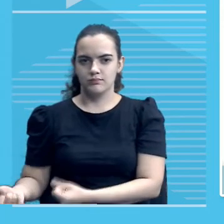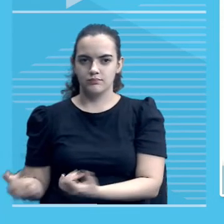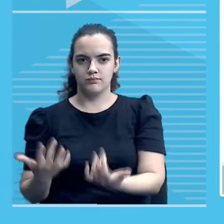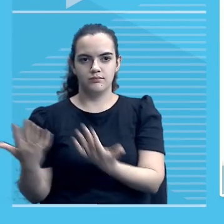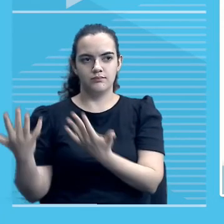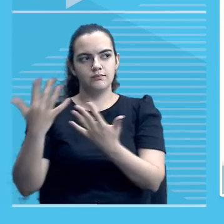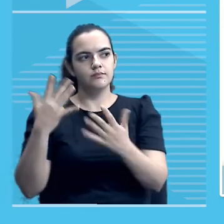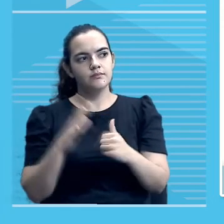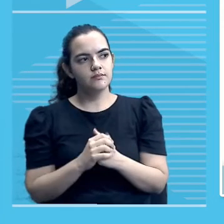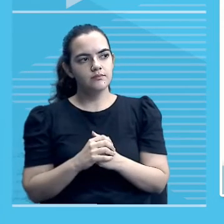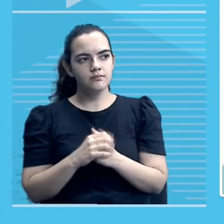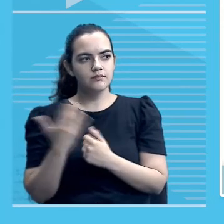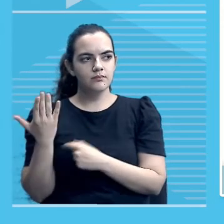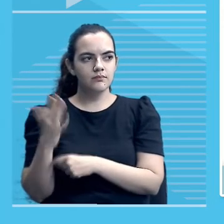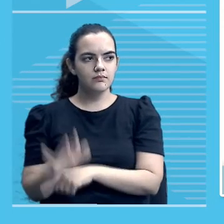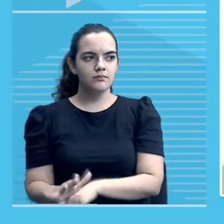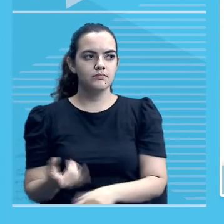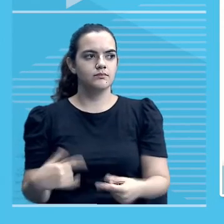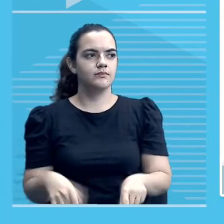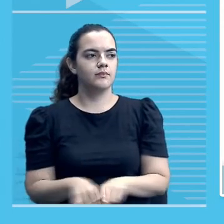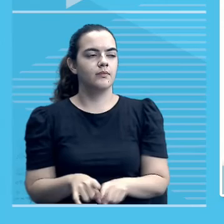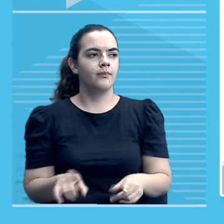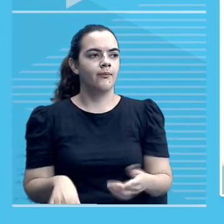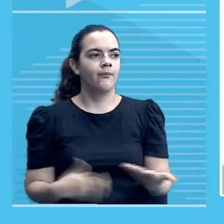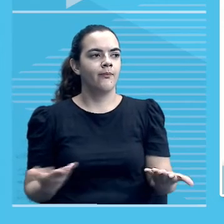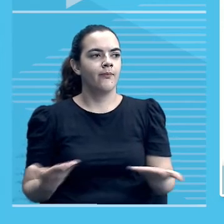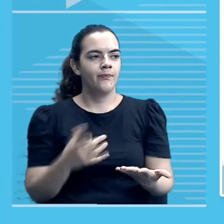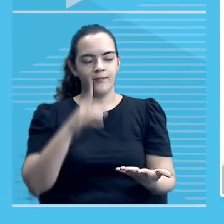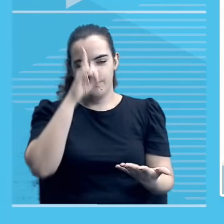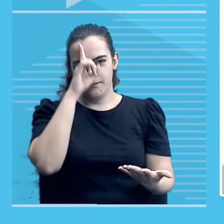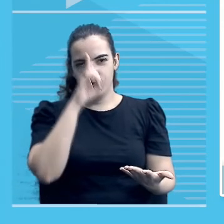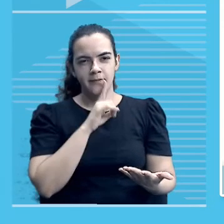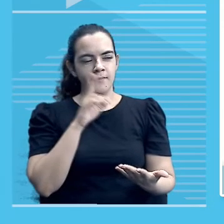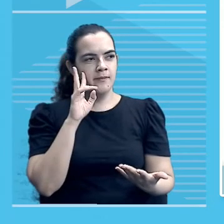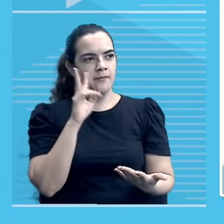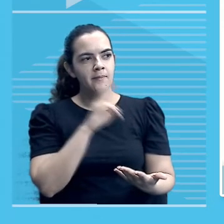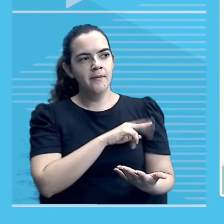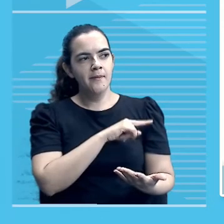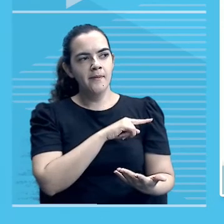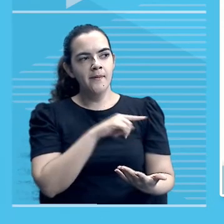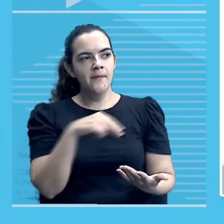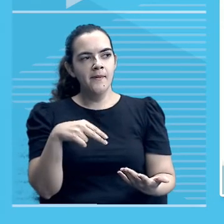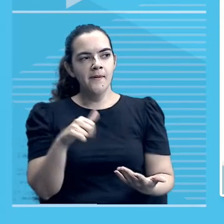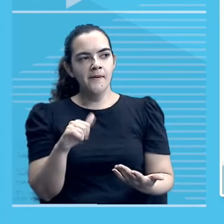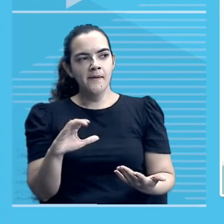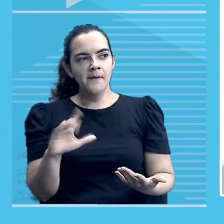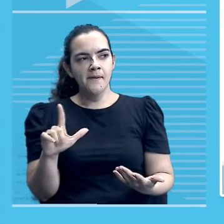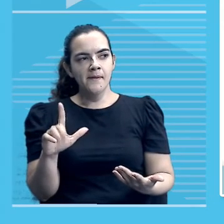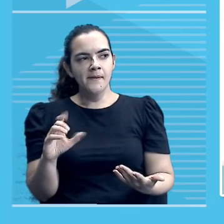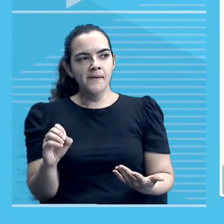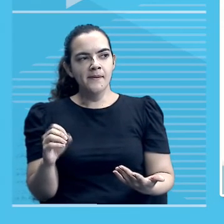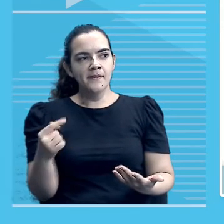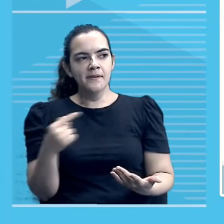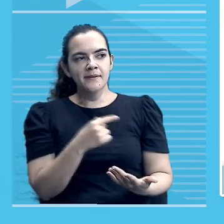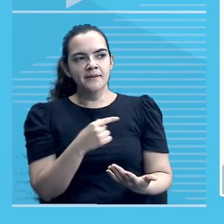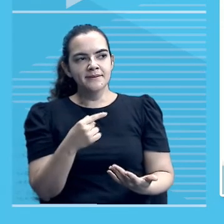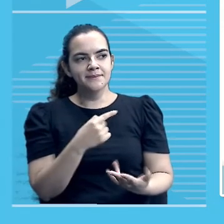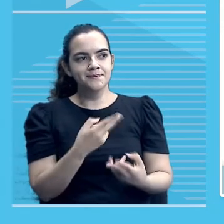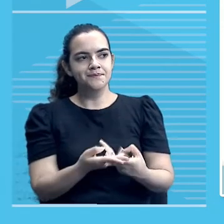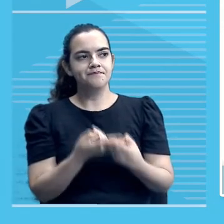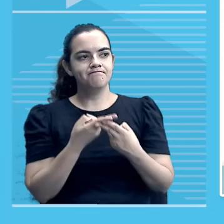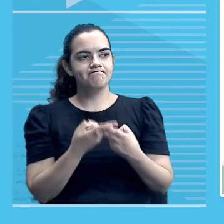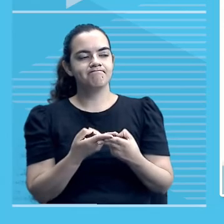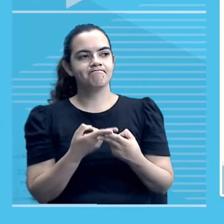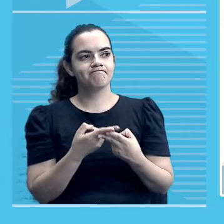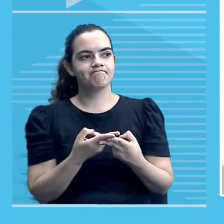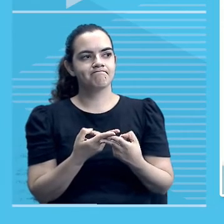sanitária. Água sanitária é uma solução de hipoclorito. Sulfato de alumínio para correção de pH de piscina, que ele